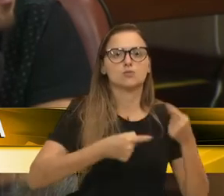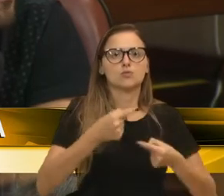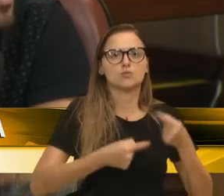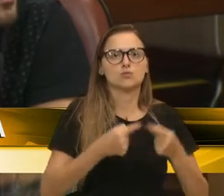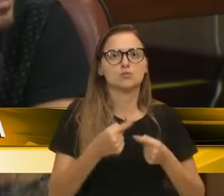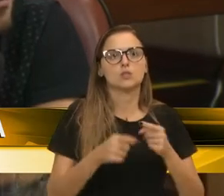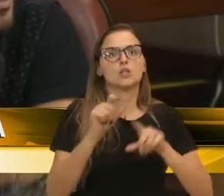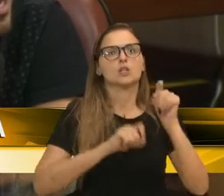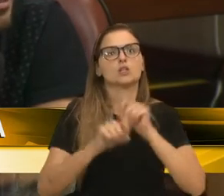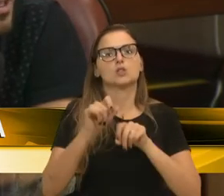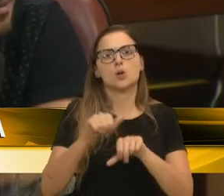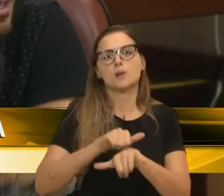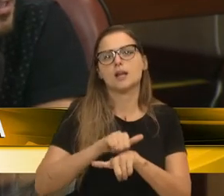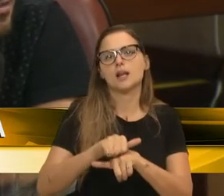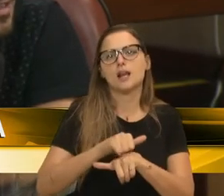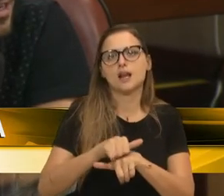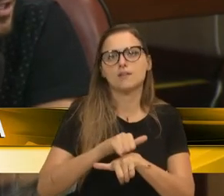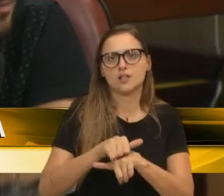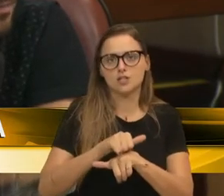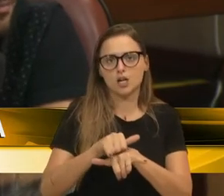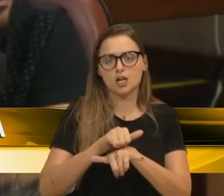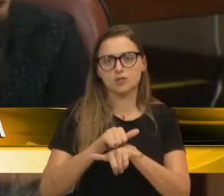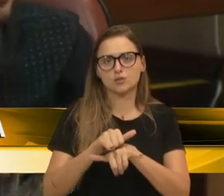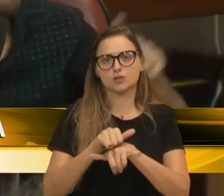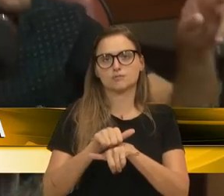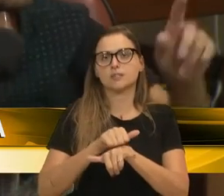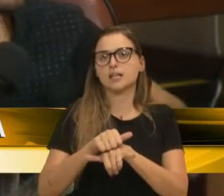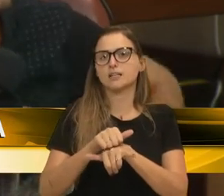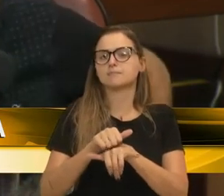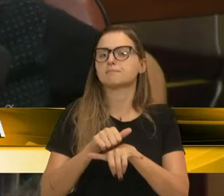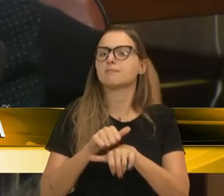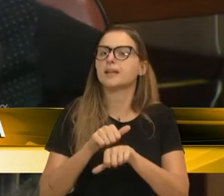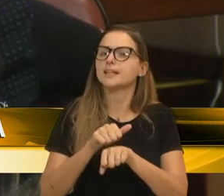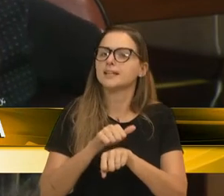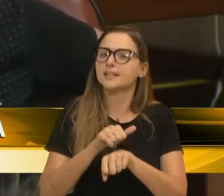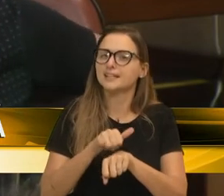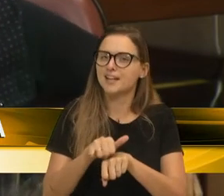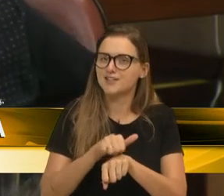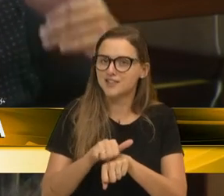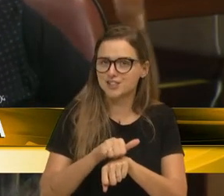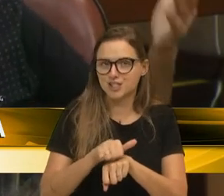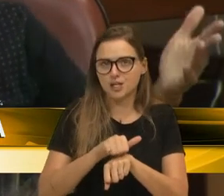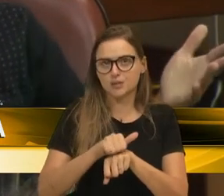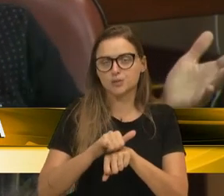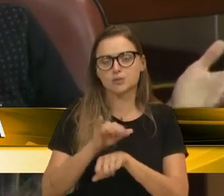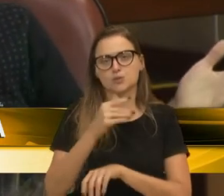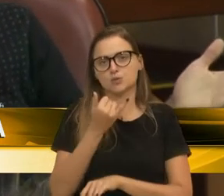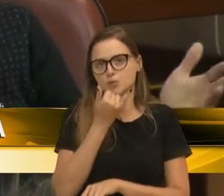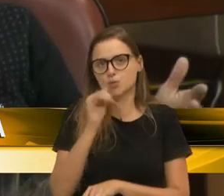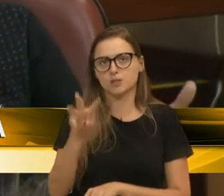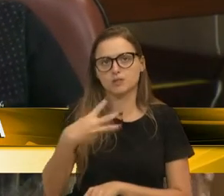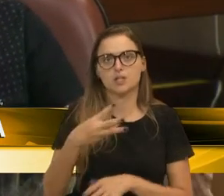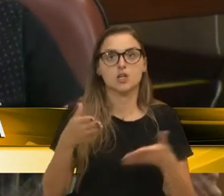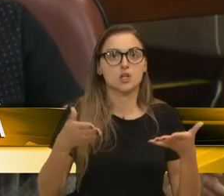tal famosa Lava Jato nas planilhas da Visat. Passou a eleição, nós já estamos entrando